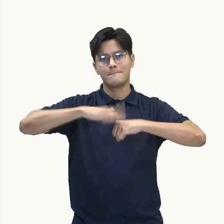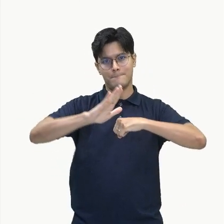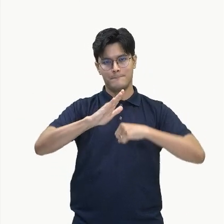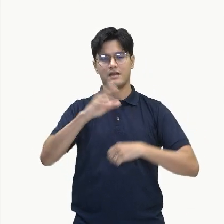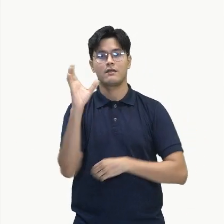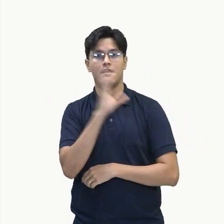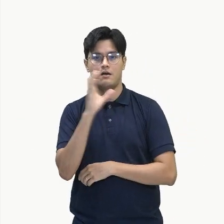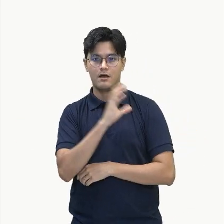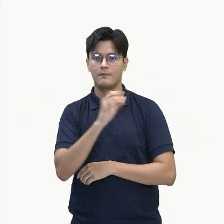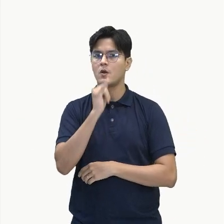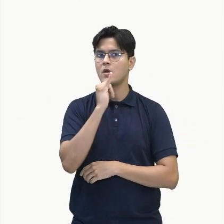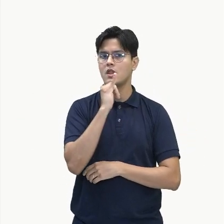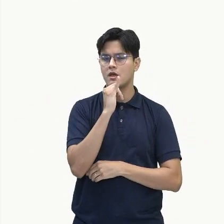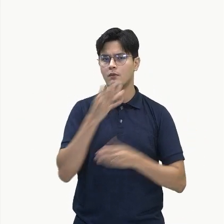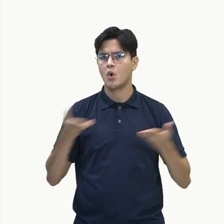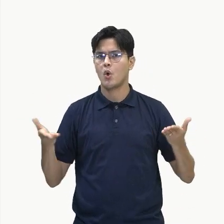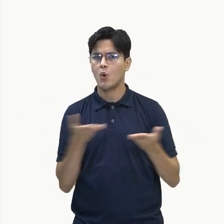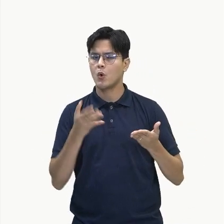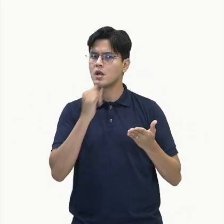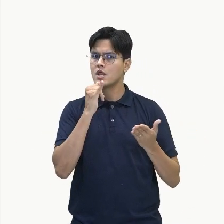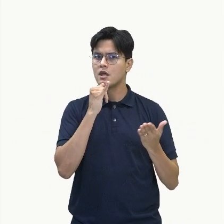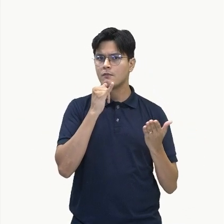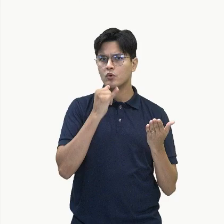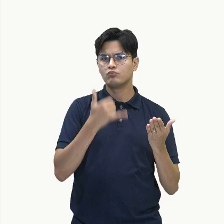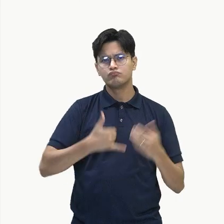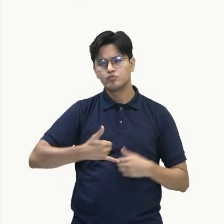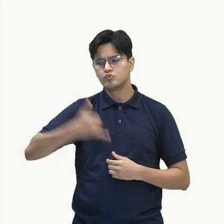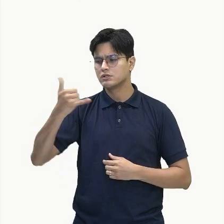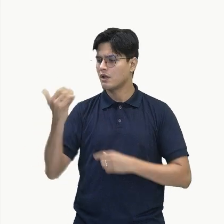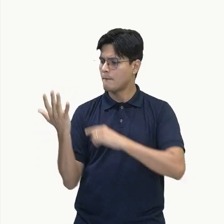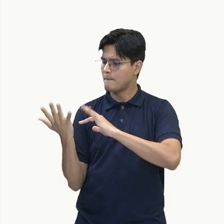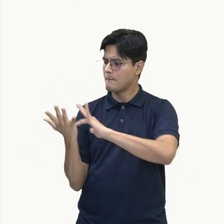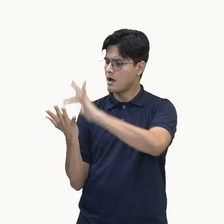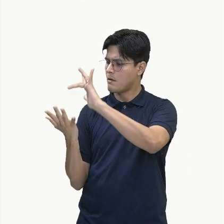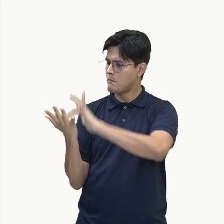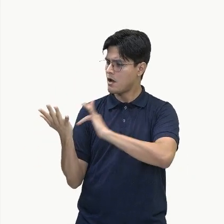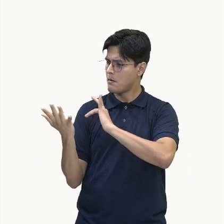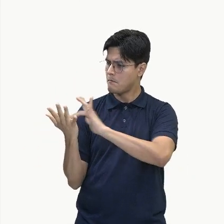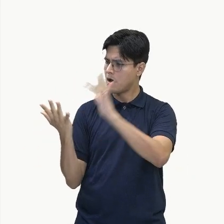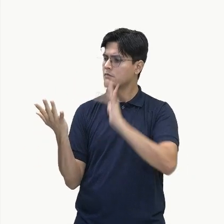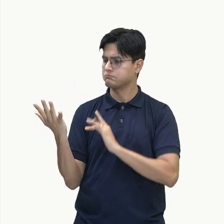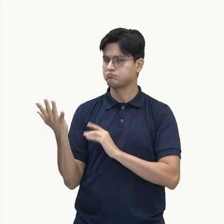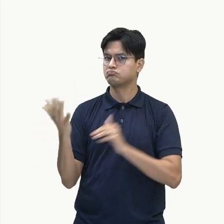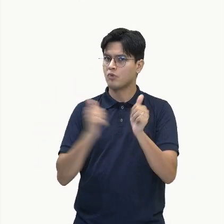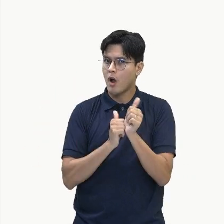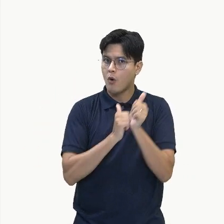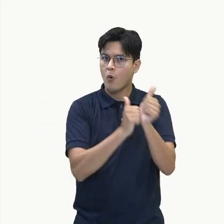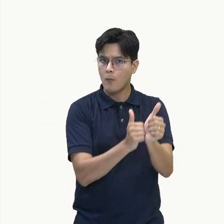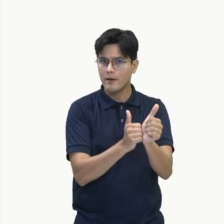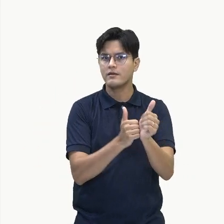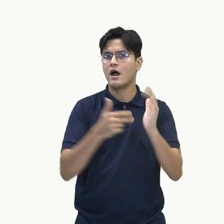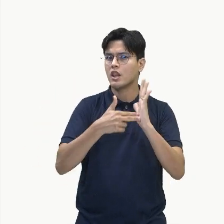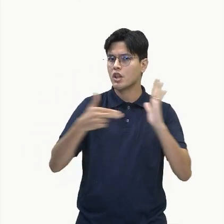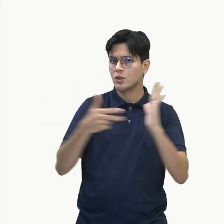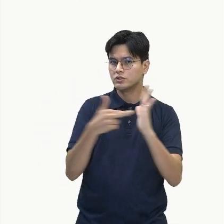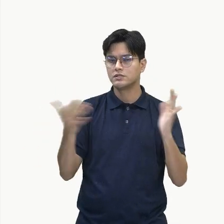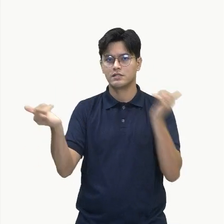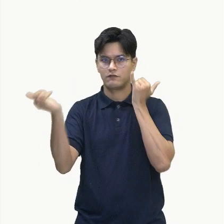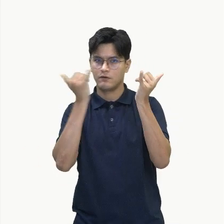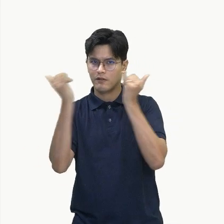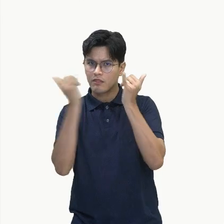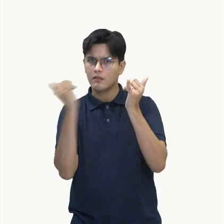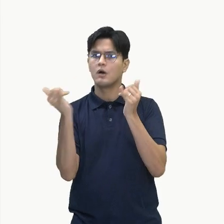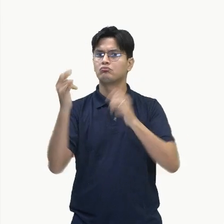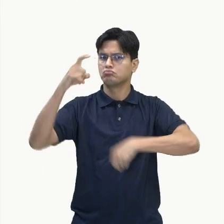os fatos, os acontecimentos em tempo real, graças à internet, graças ali